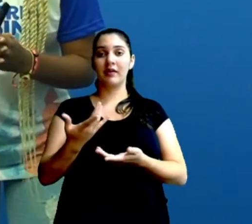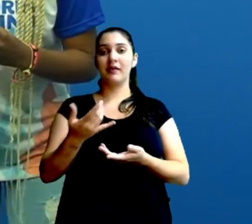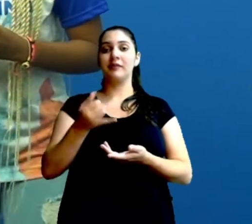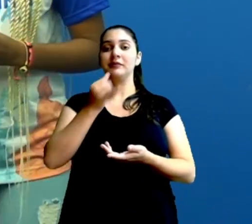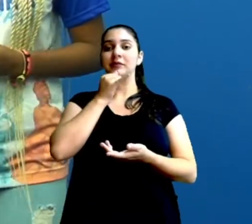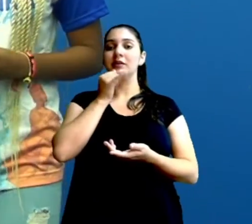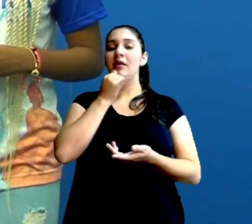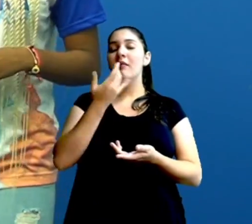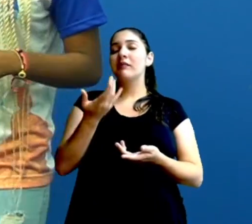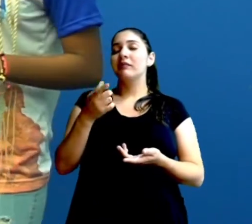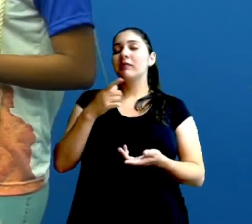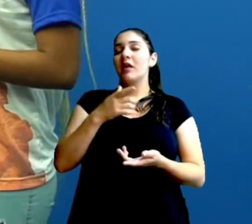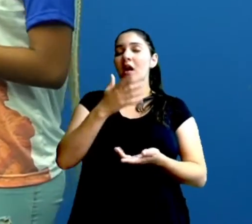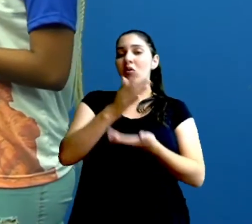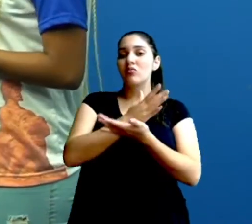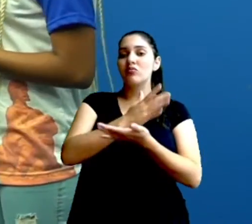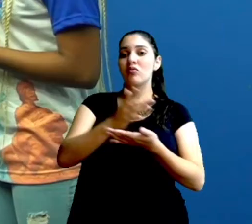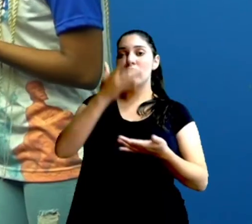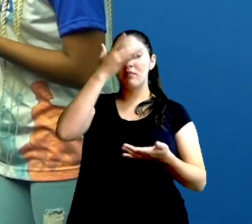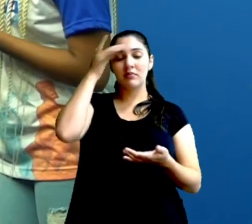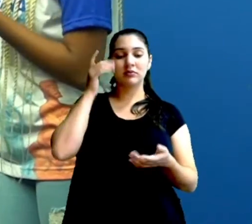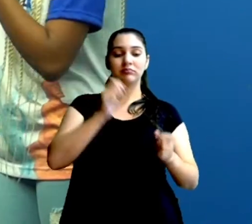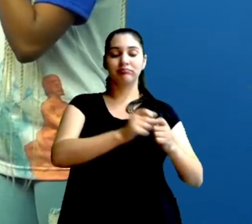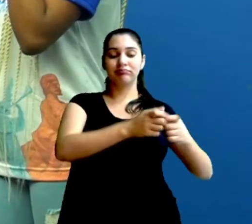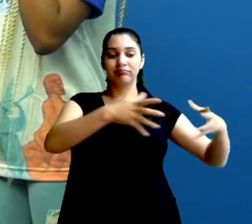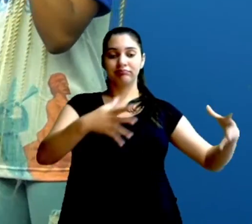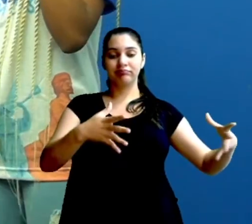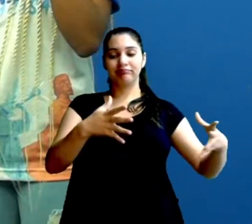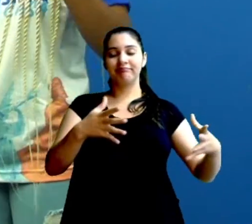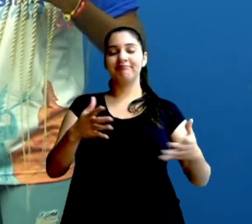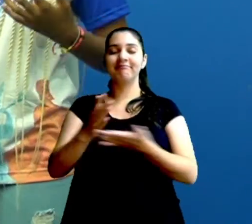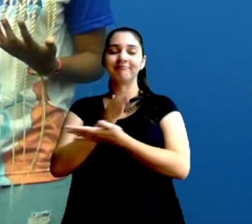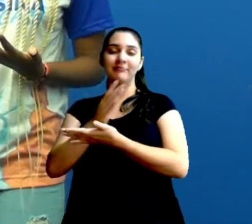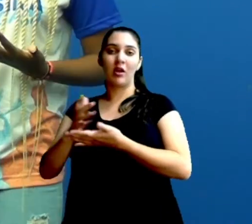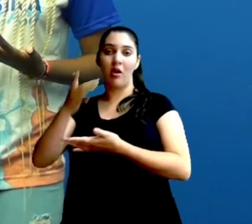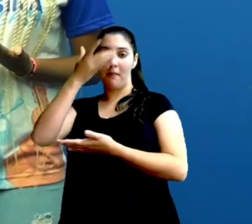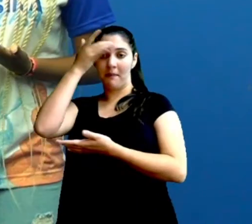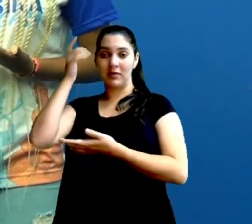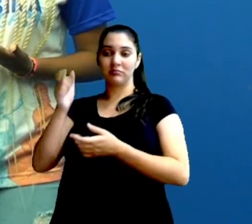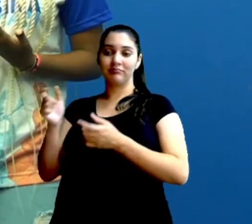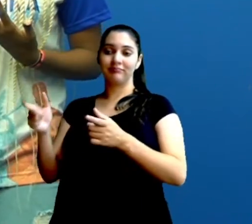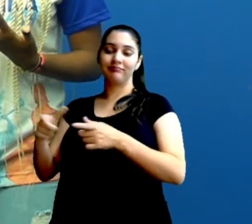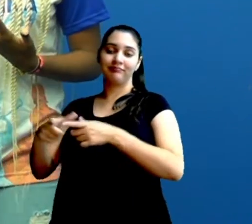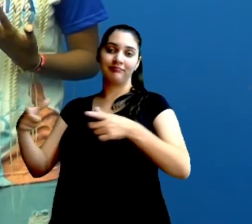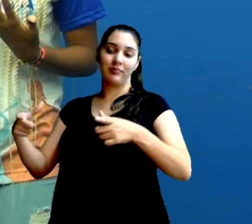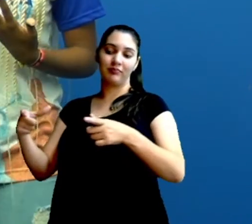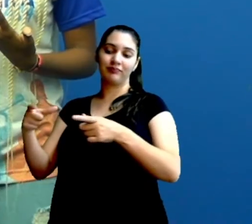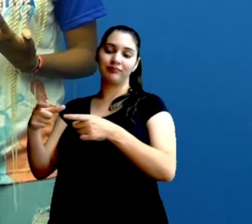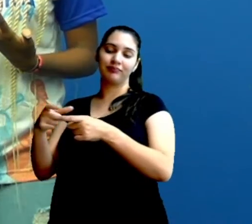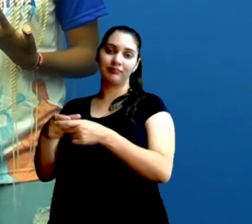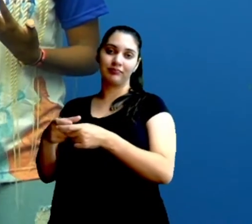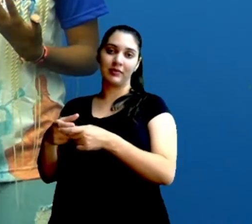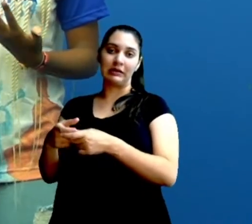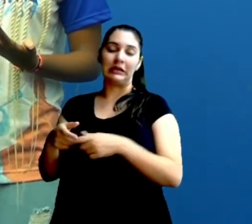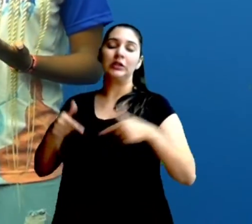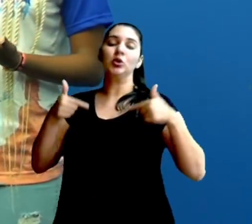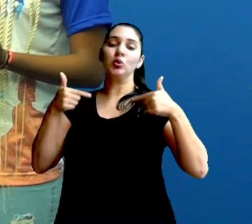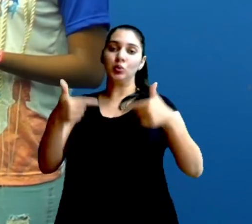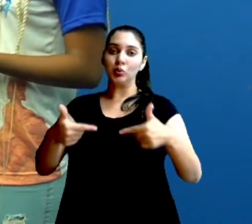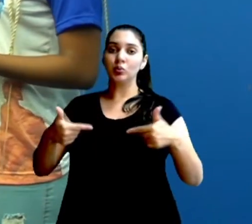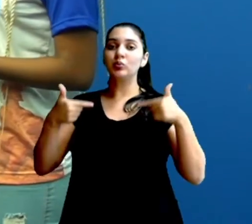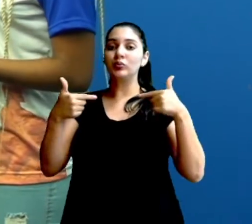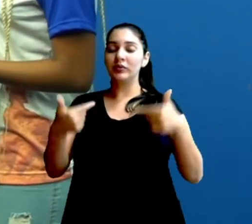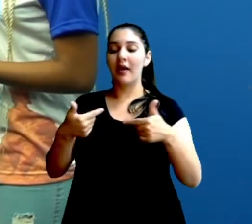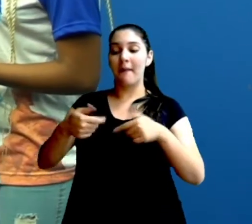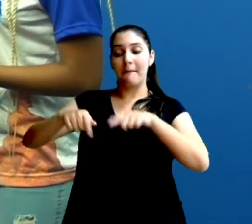muito e muitos não têm quase nada, tem a necessidade de reivindicar isso, de reivindicar a terra, de